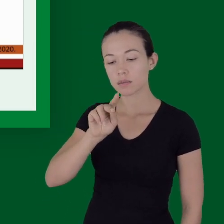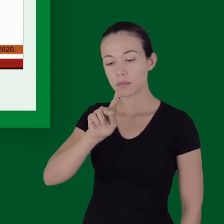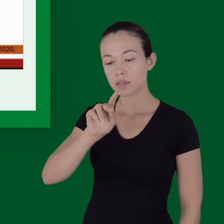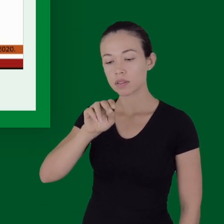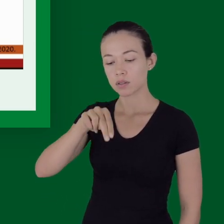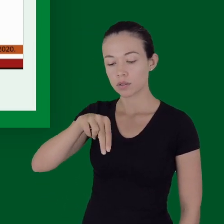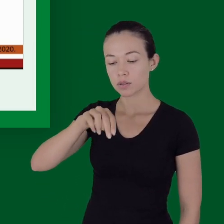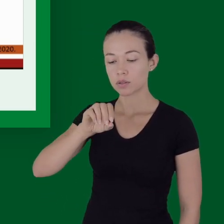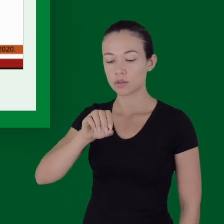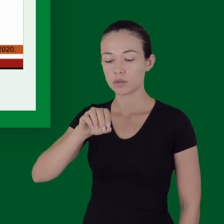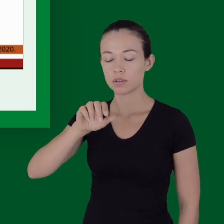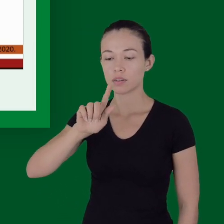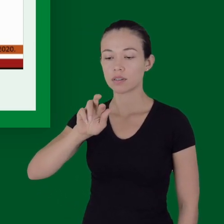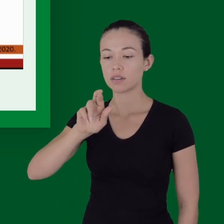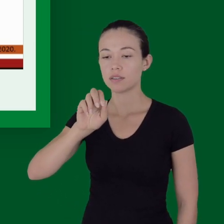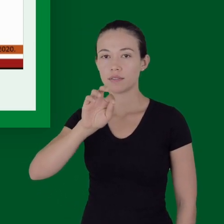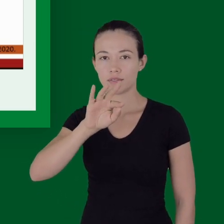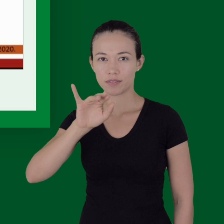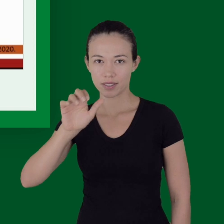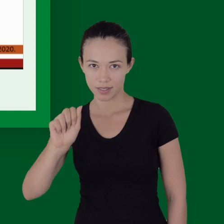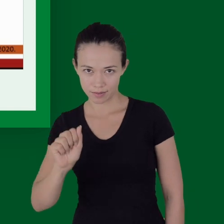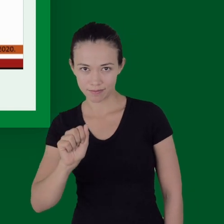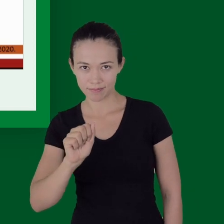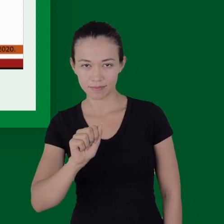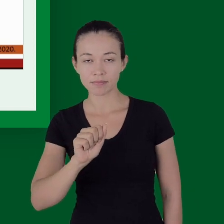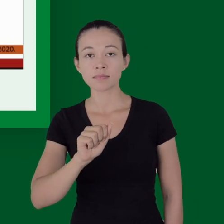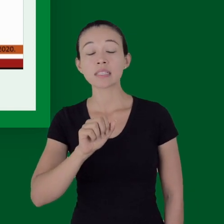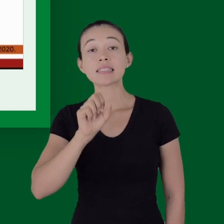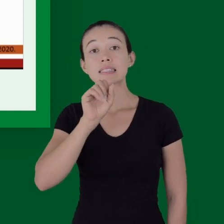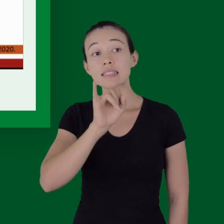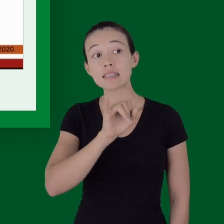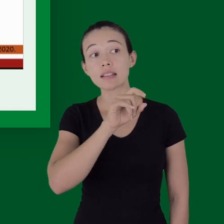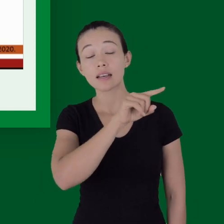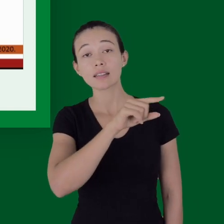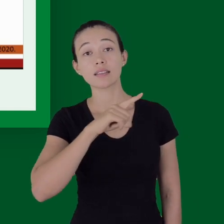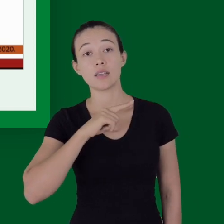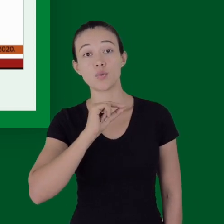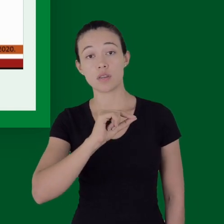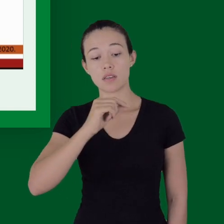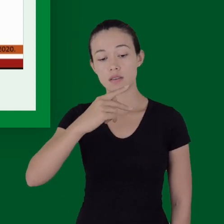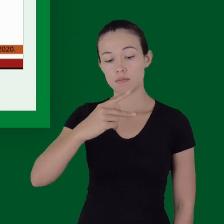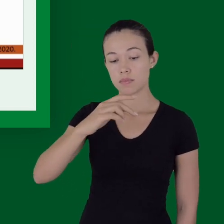Para finalizar, né, lembrando da capnografia, se a gente tiver um aumento abrupto na